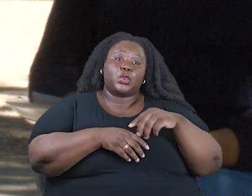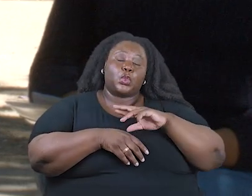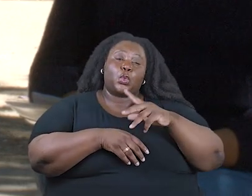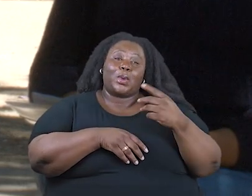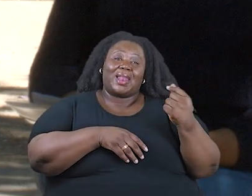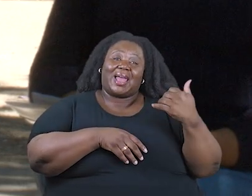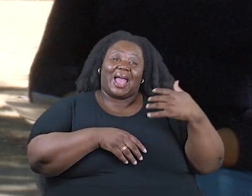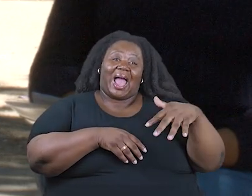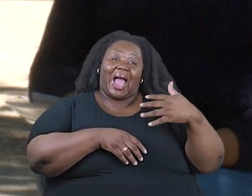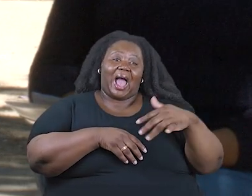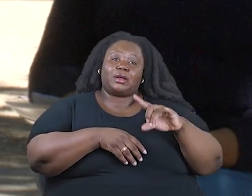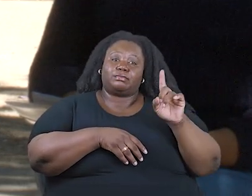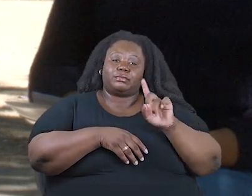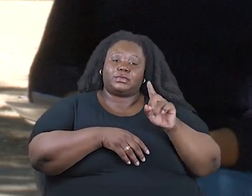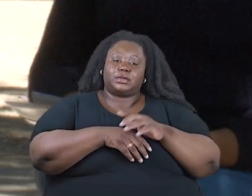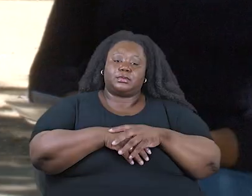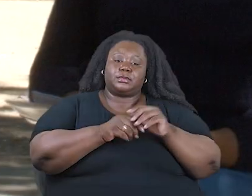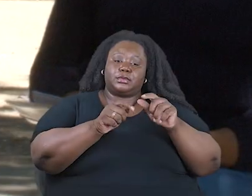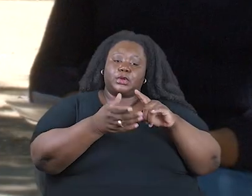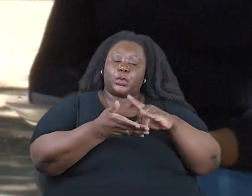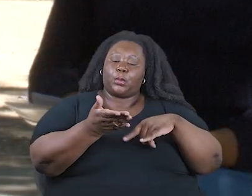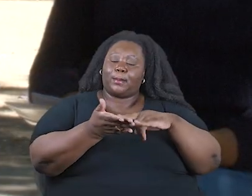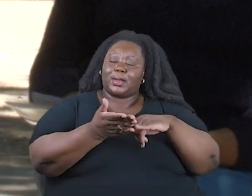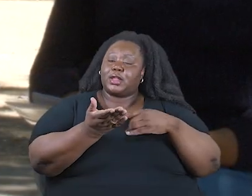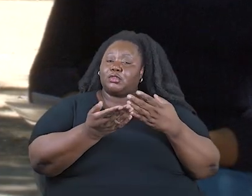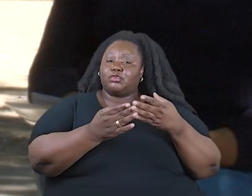muito mais cara do que um ingresso de cinema.